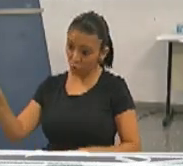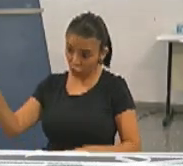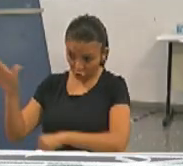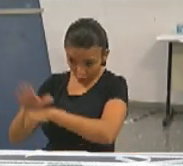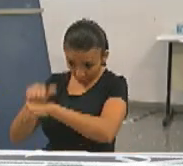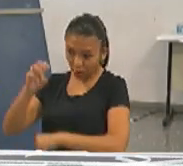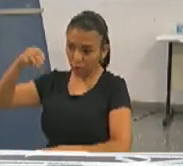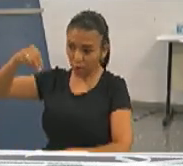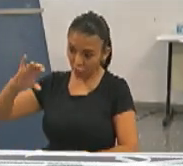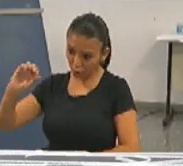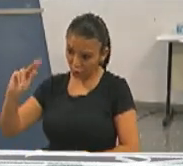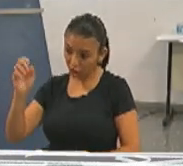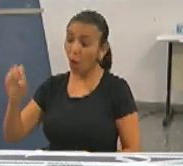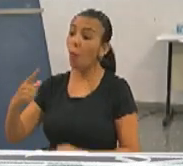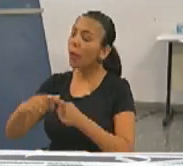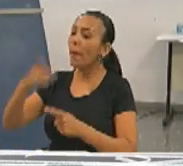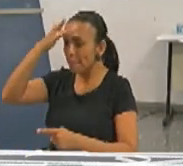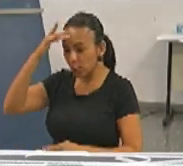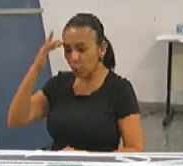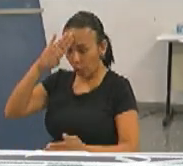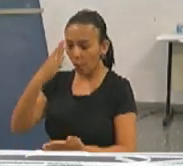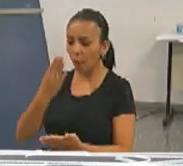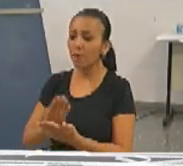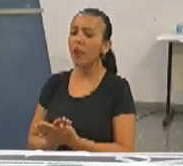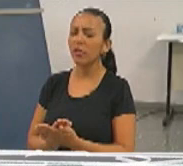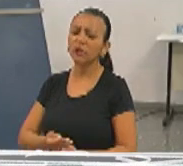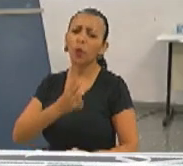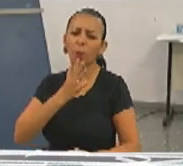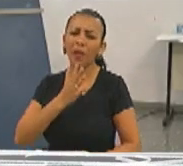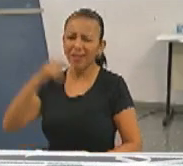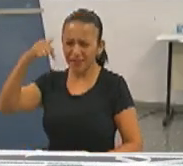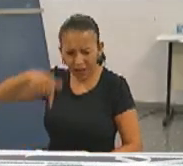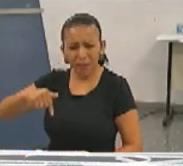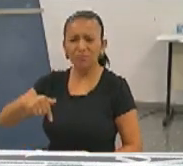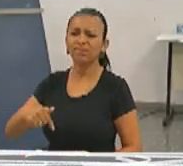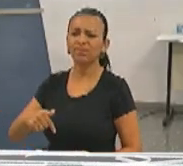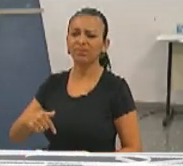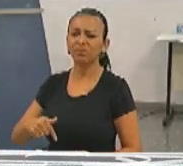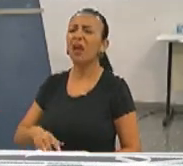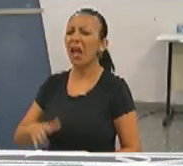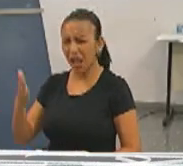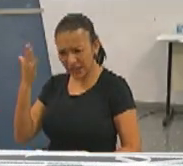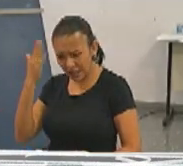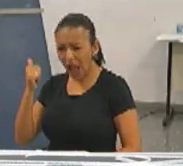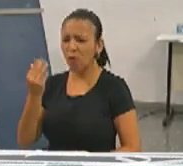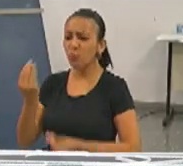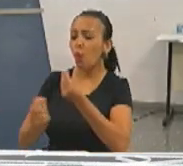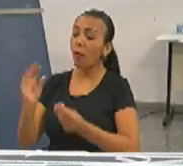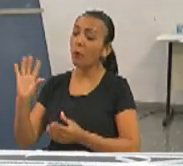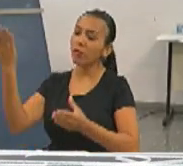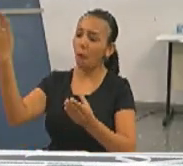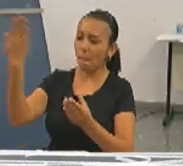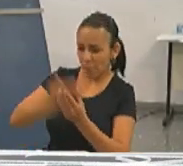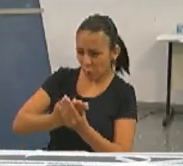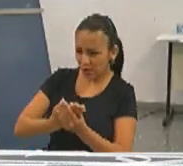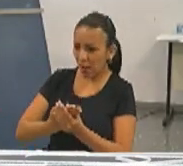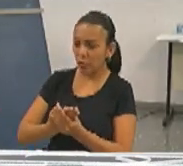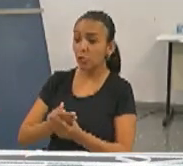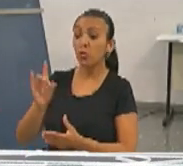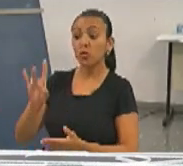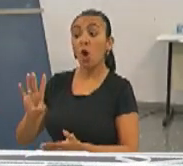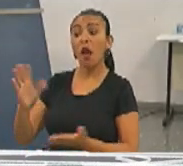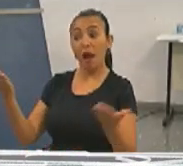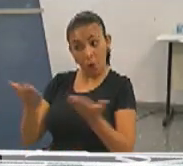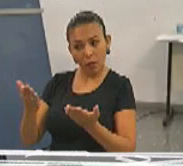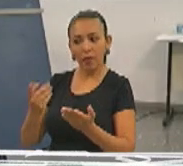conhece o HU como poucos aqui, pelo menos os fluxos dos processos. É interino. Eu vou